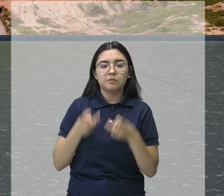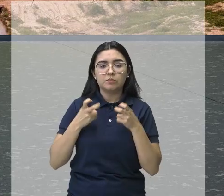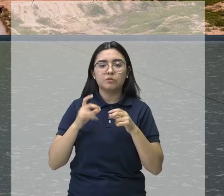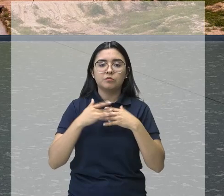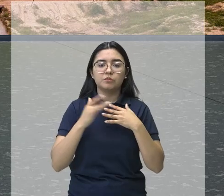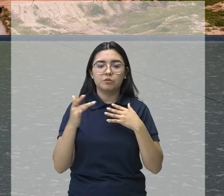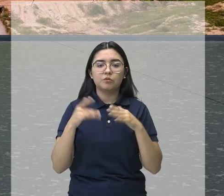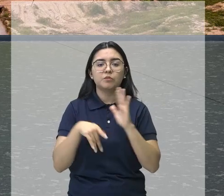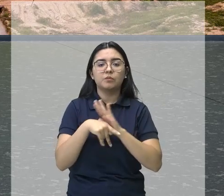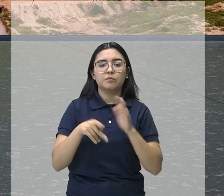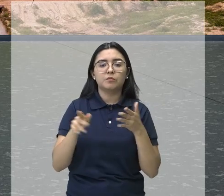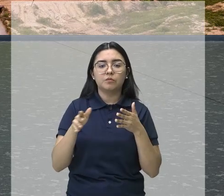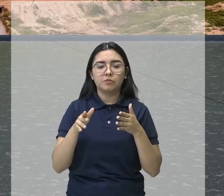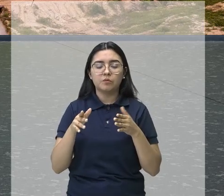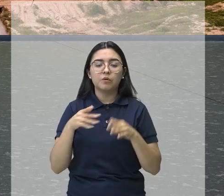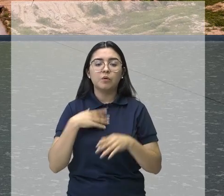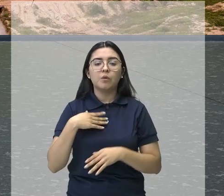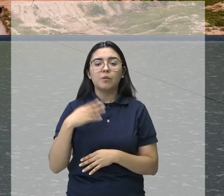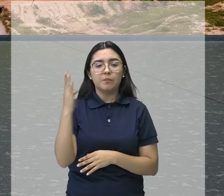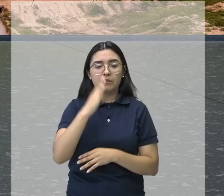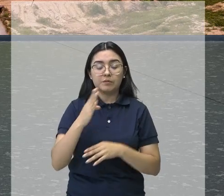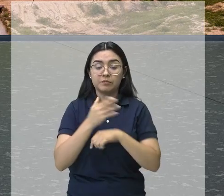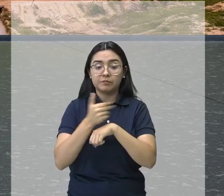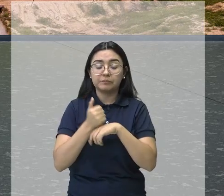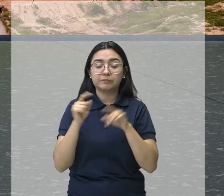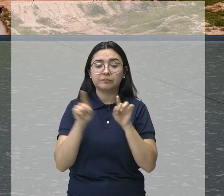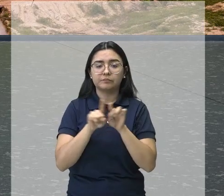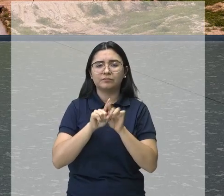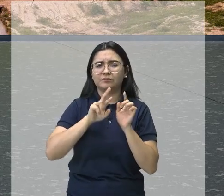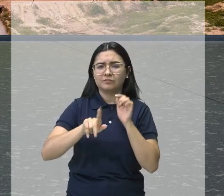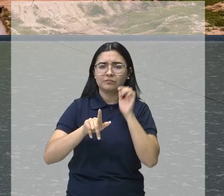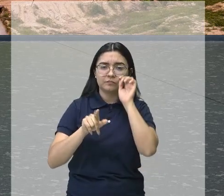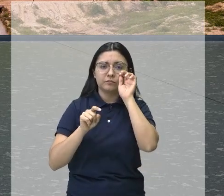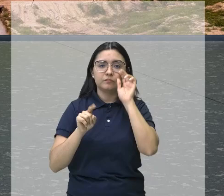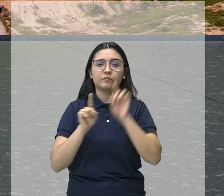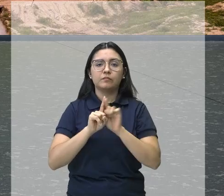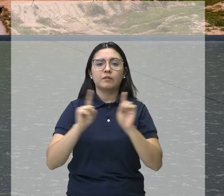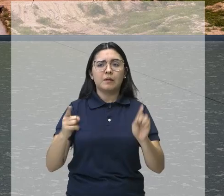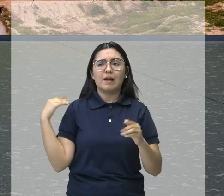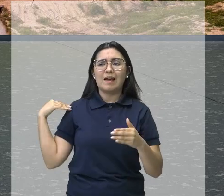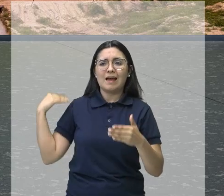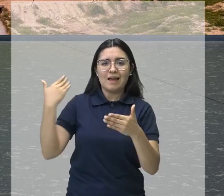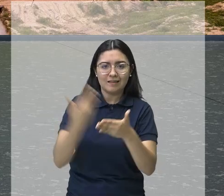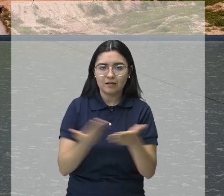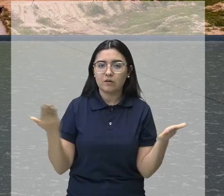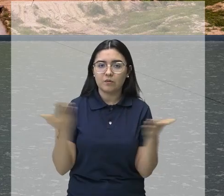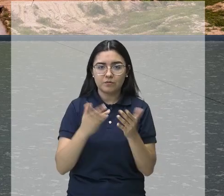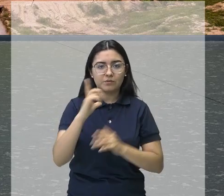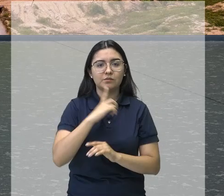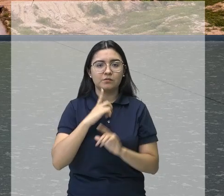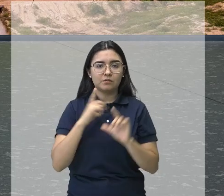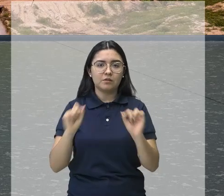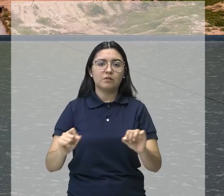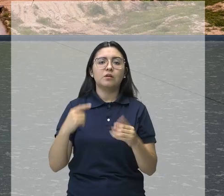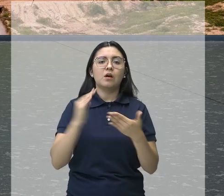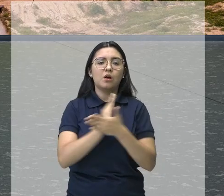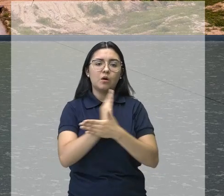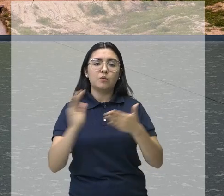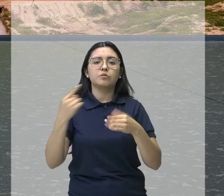Brasil colônia. E eu vou mais adiante, não só no Brasil colônia, até os dias atuais, existem